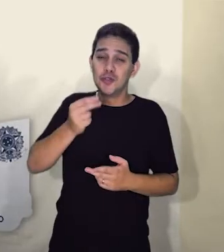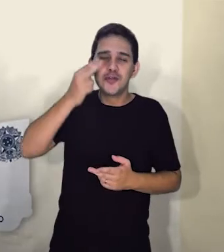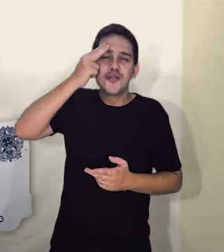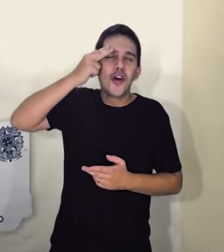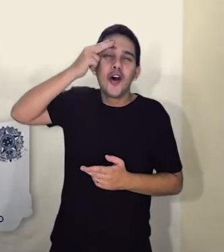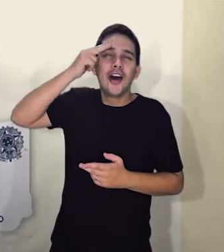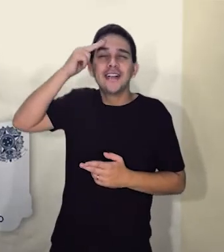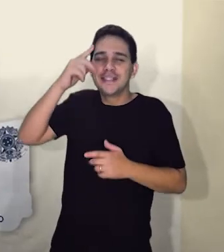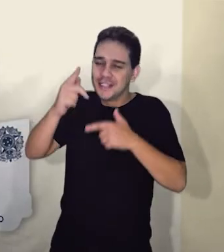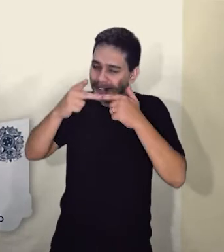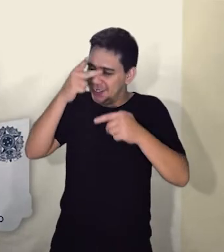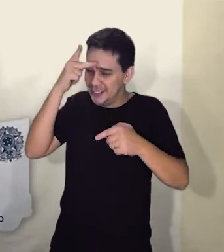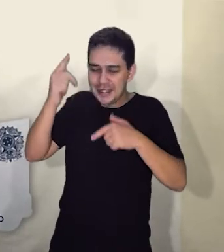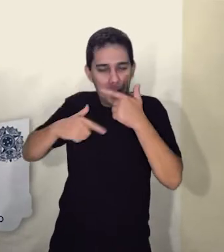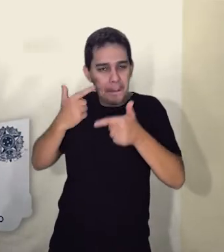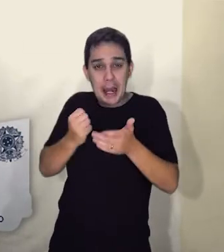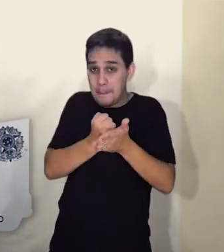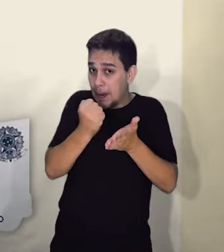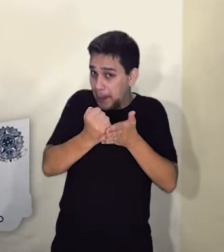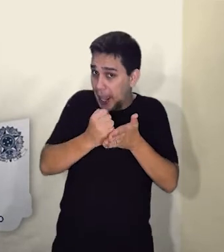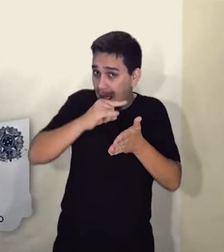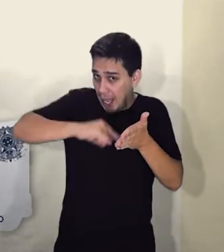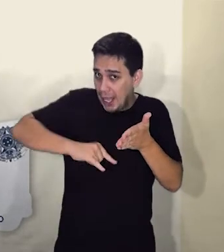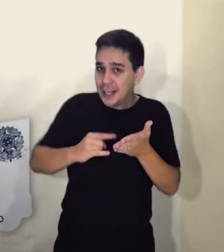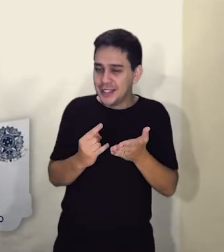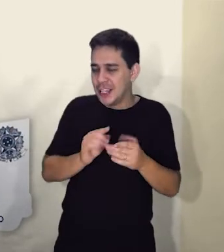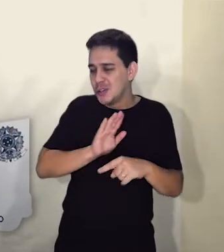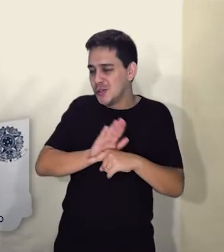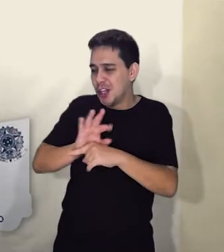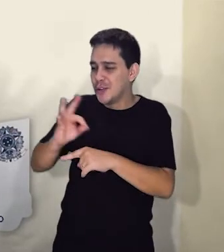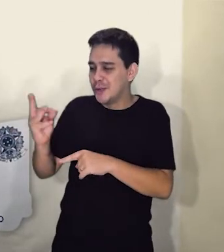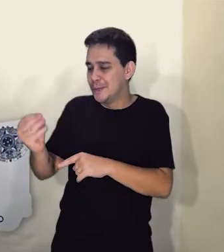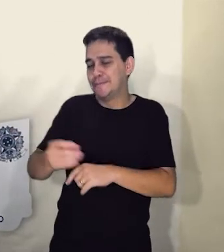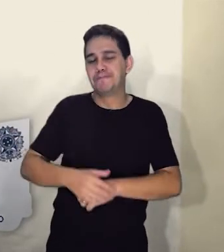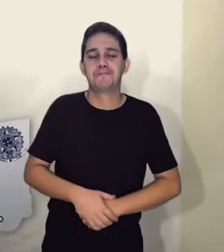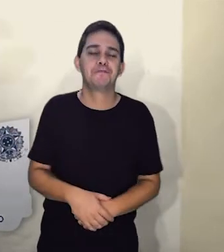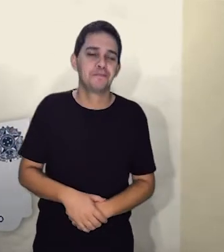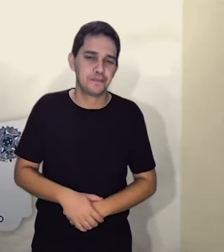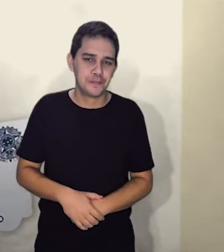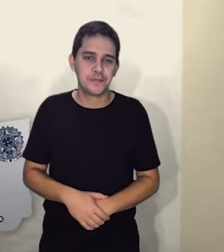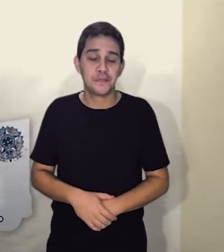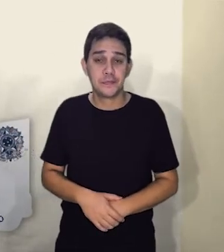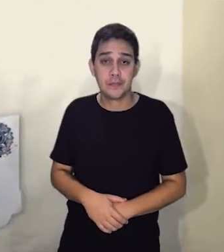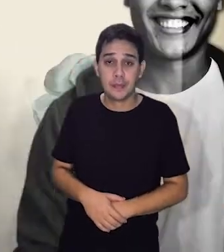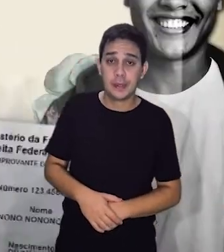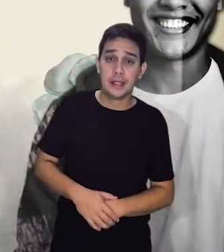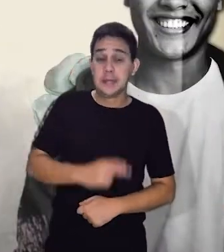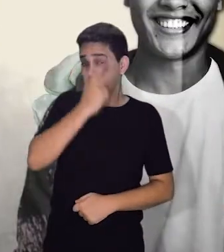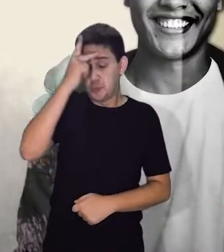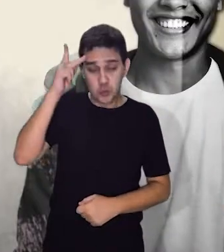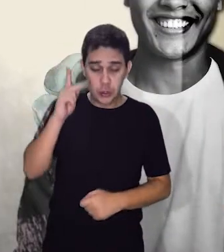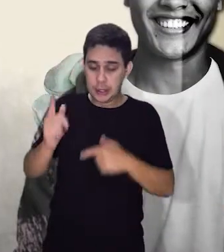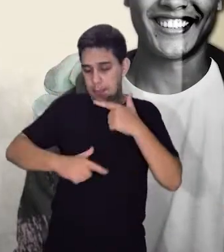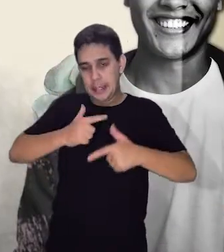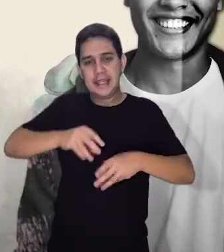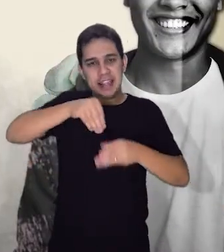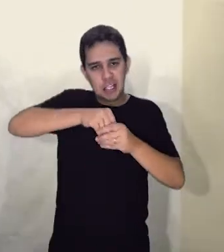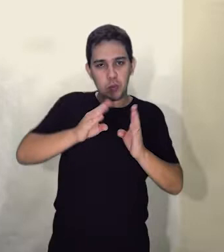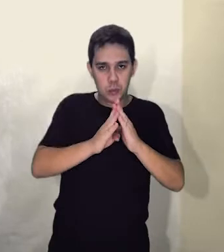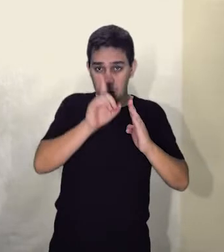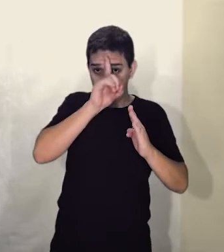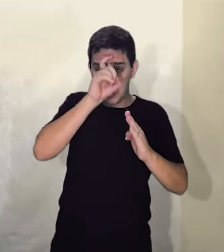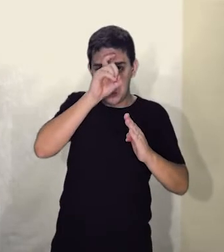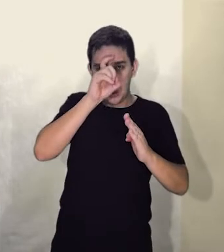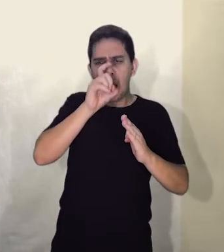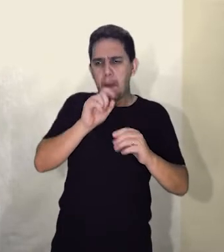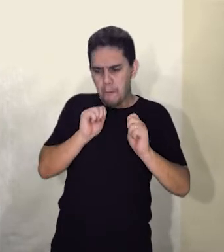Os profissionais de saúde podem auxiliar na busca da erradicação do subregistro civil, dando informações e